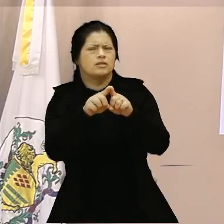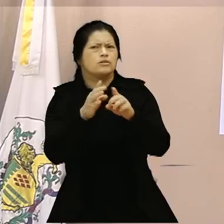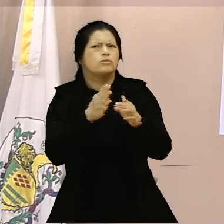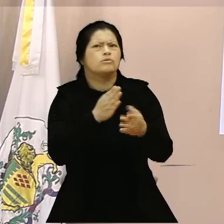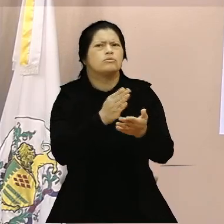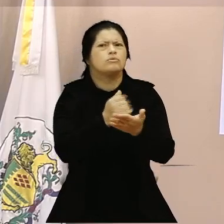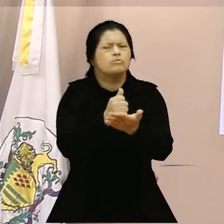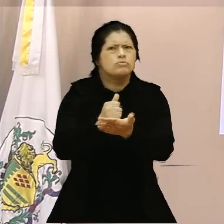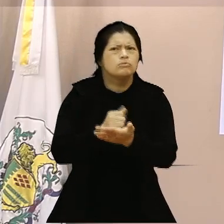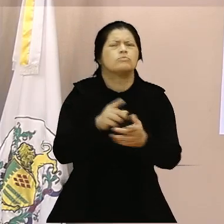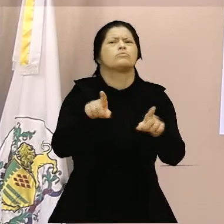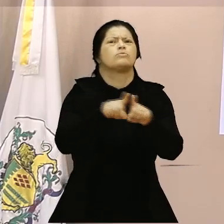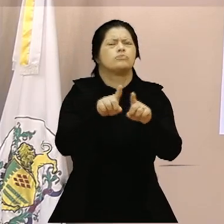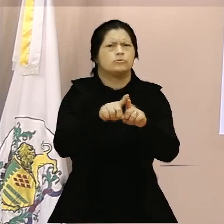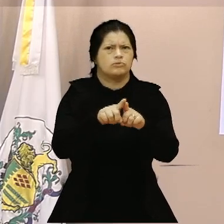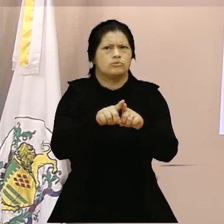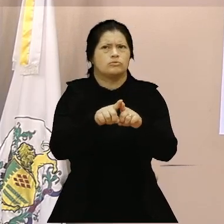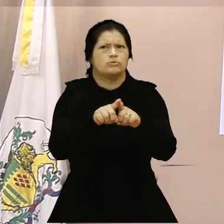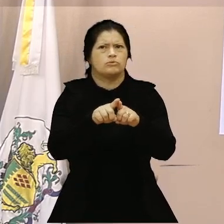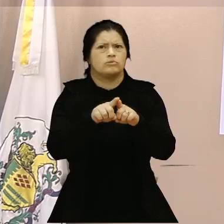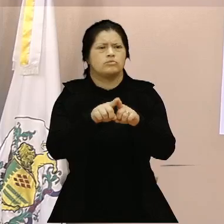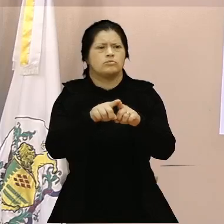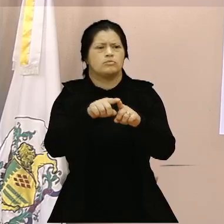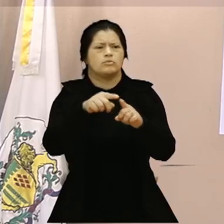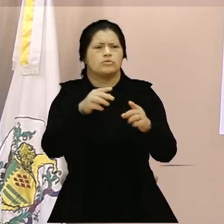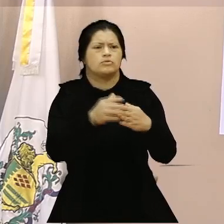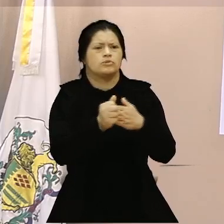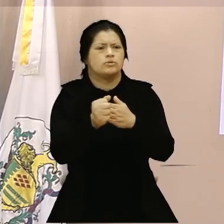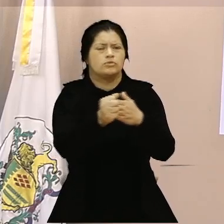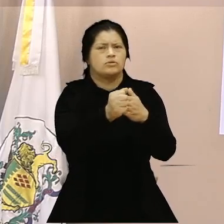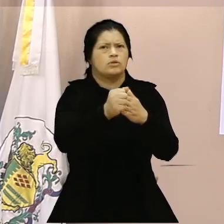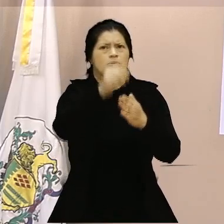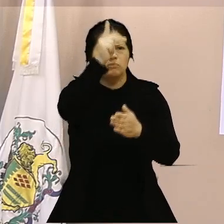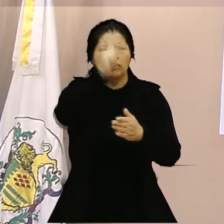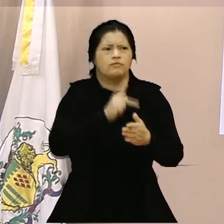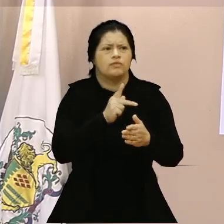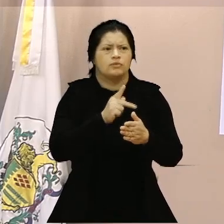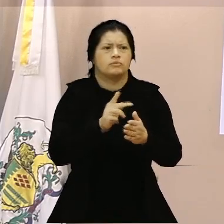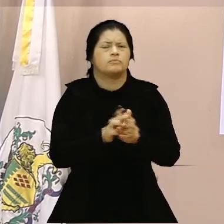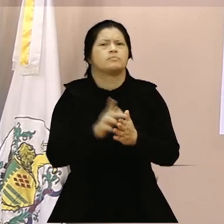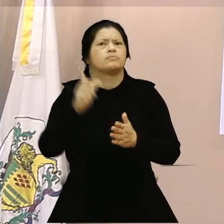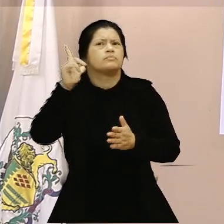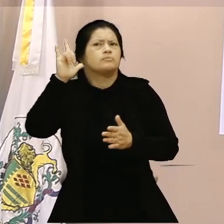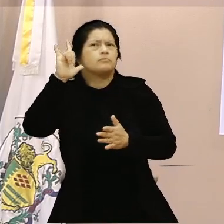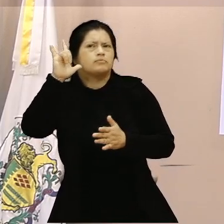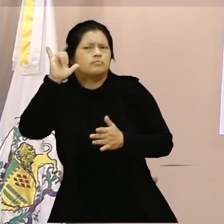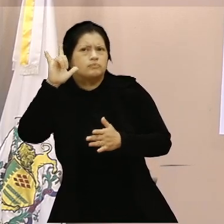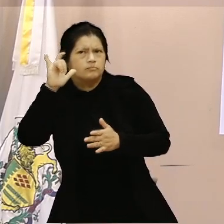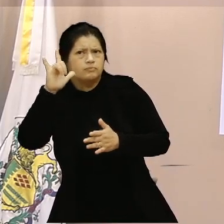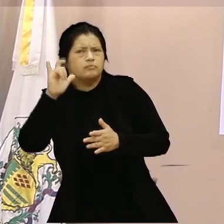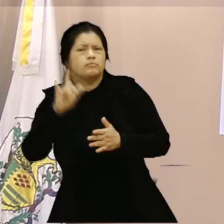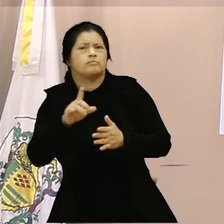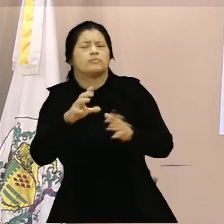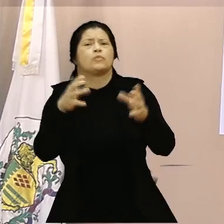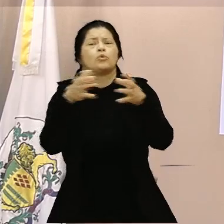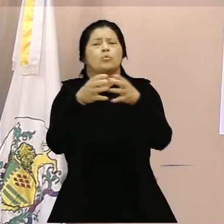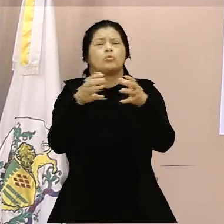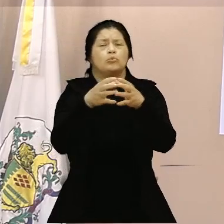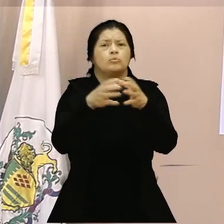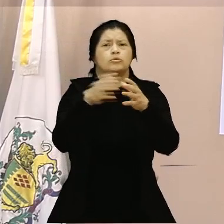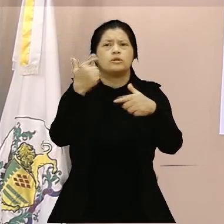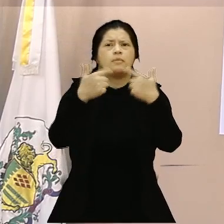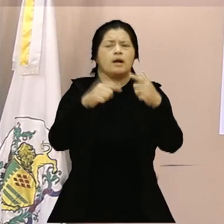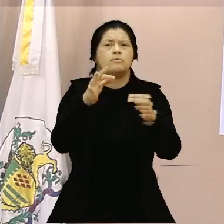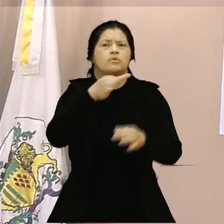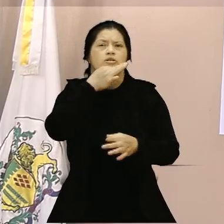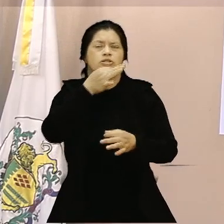não seguem, eu convido que sigam esse perfil do GTC, GTC Caxias, é o Grupo de Trabalho por Caxias.